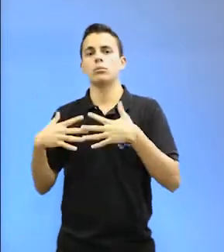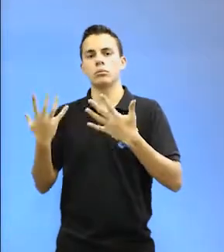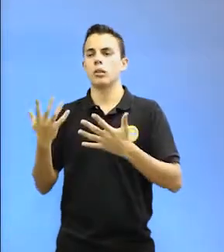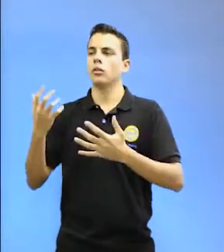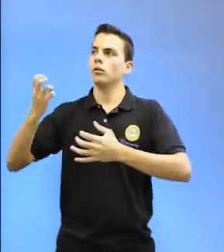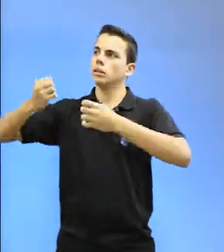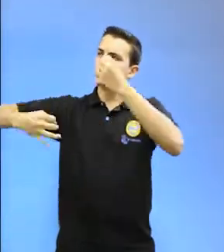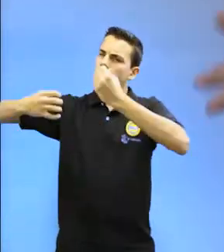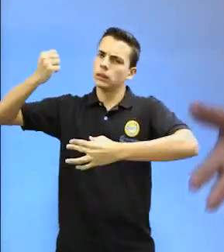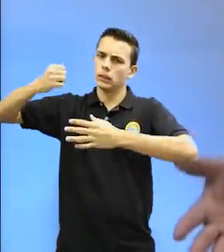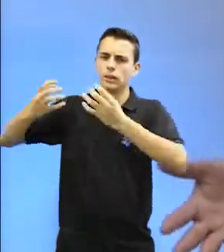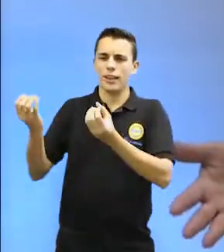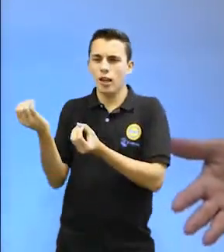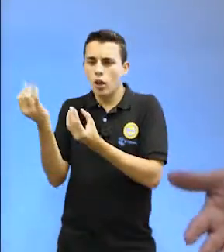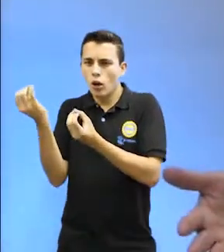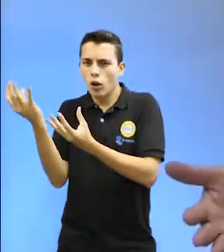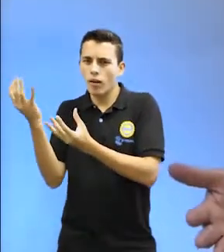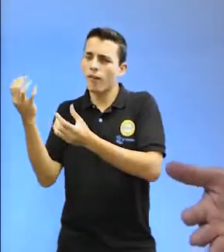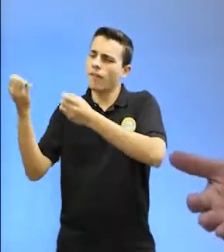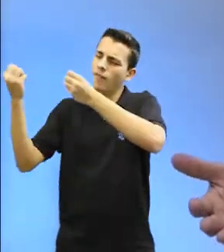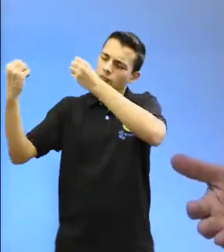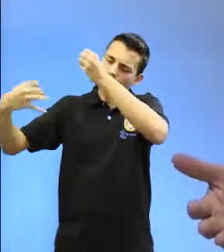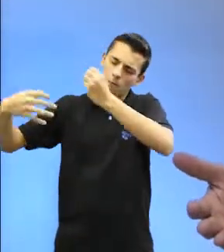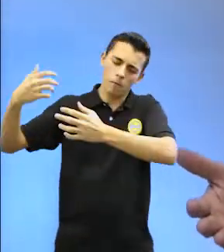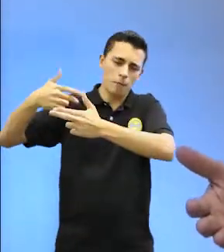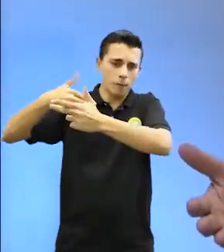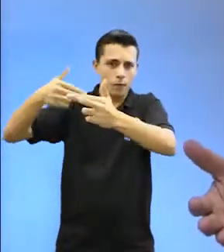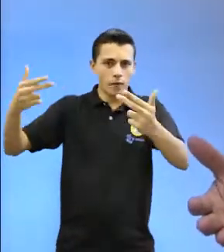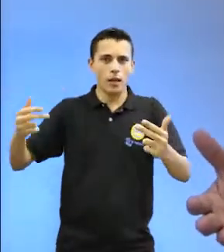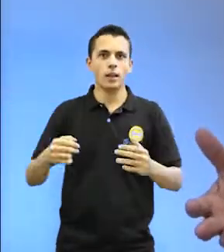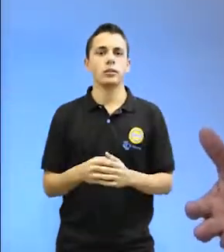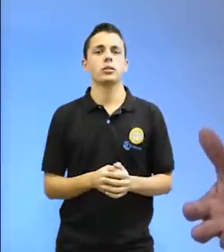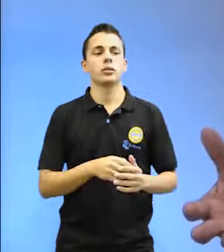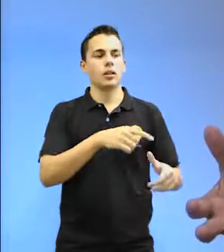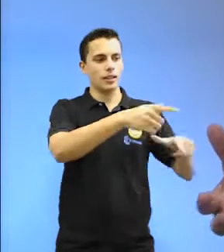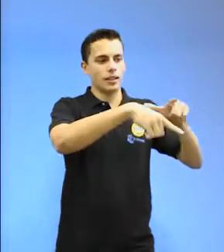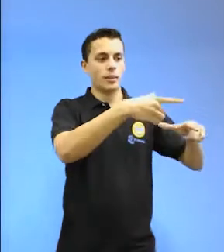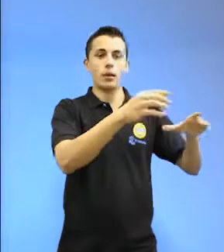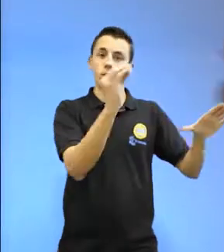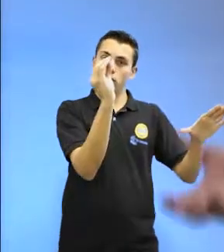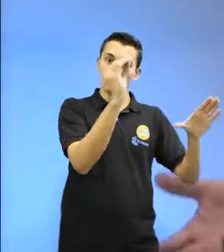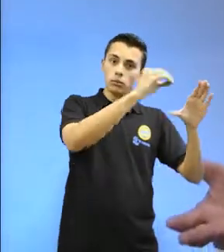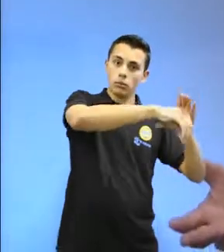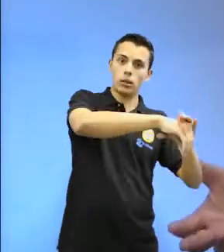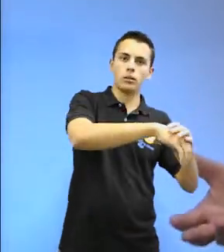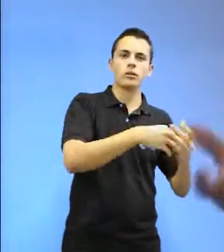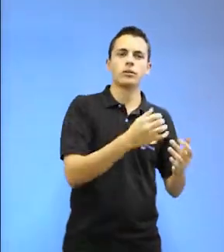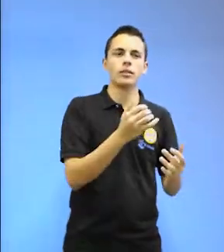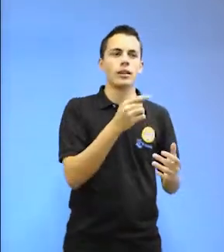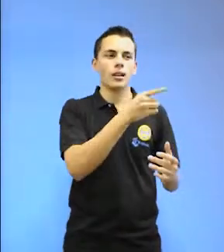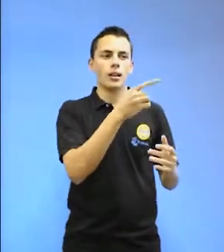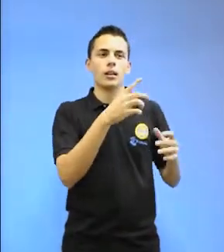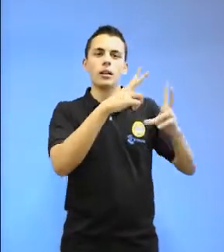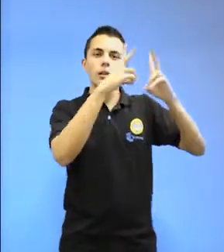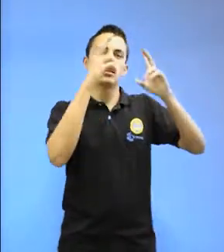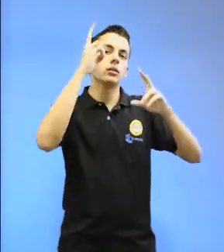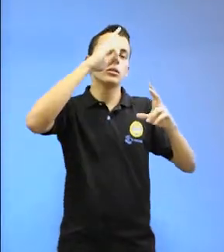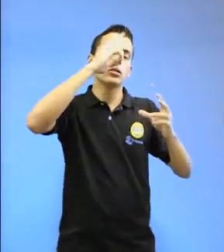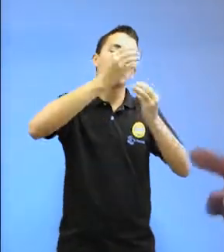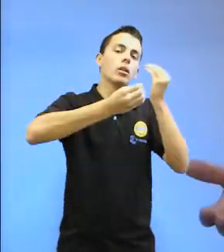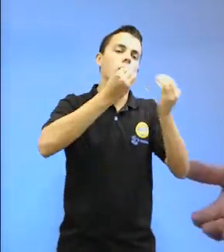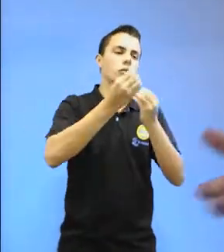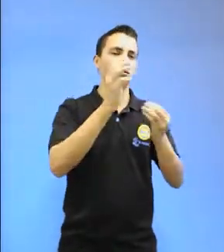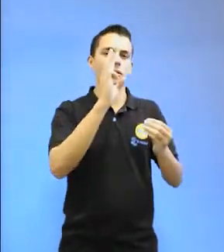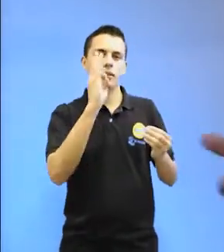passada... dentro do ambiente, né, é um ambiente que acontece três domésticas que se reúnem